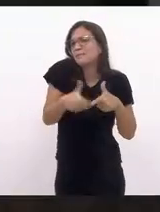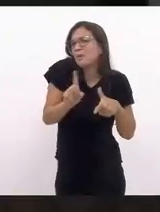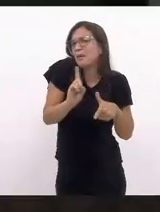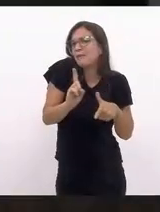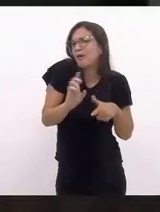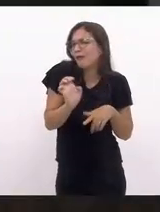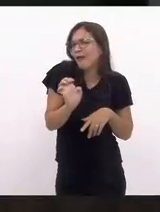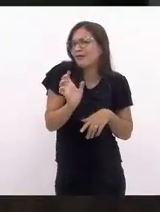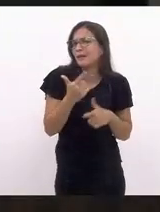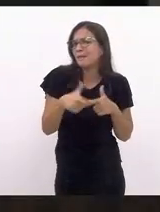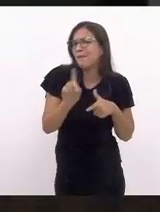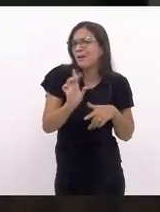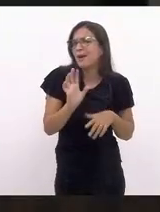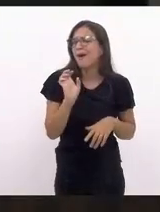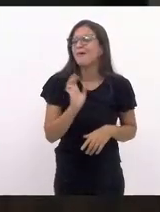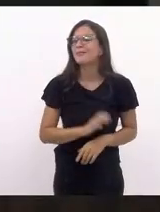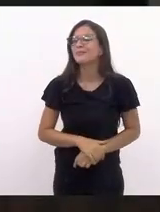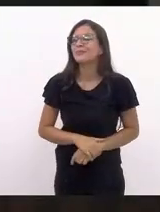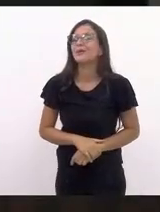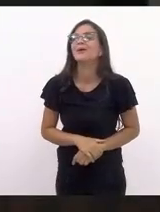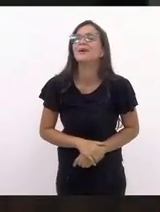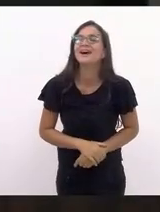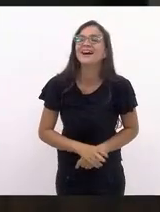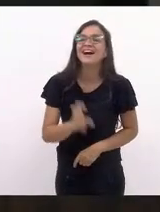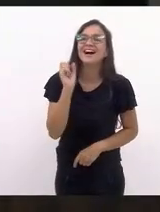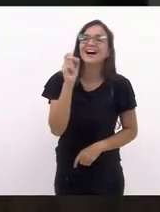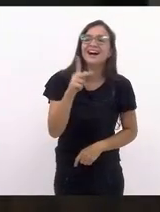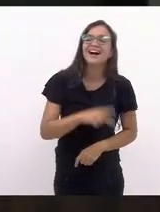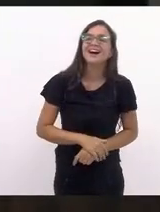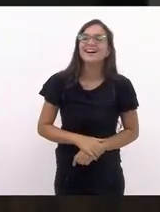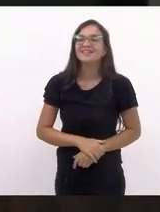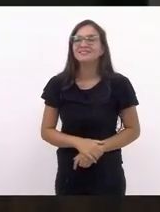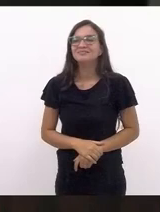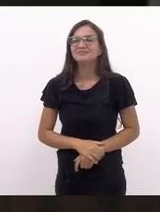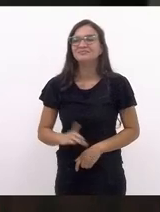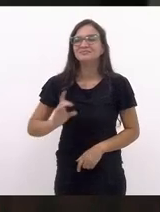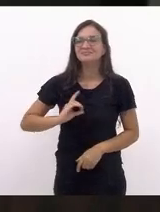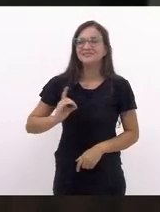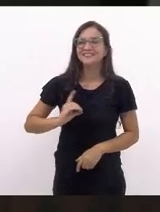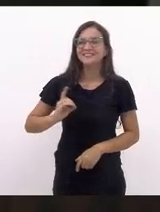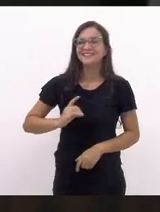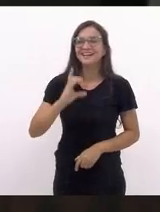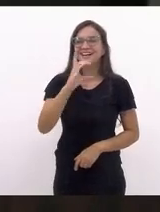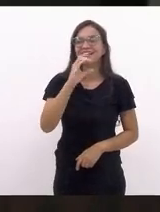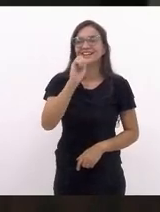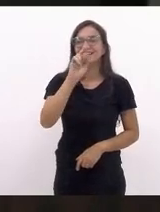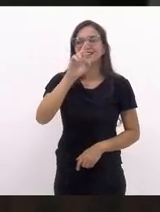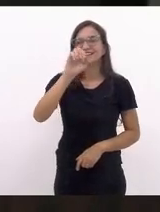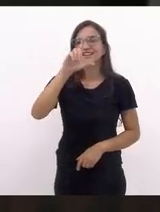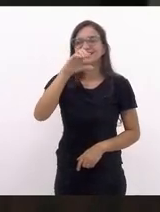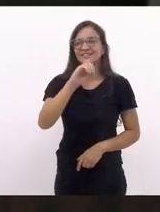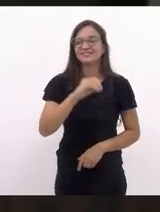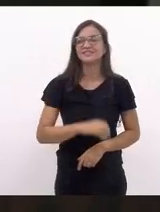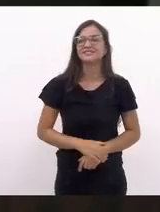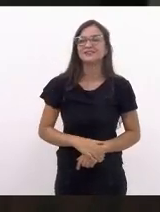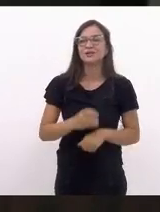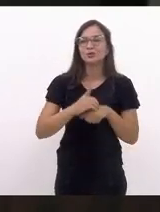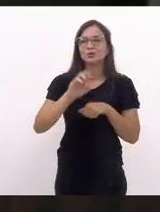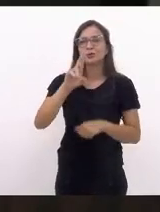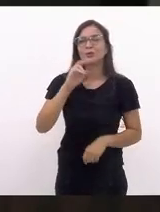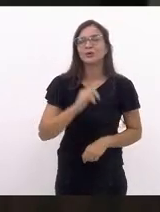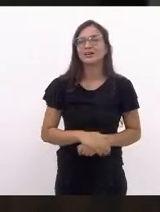nisso também fala delegado Carlos Augusto eu tô é legal